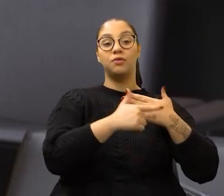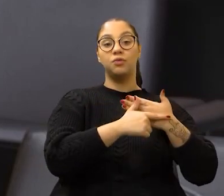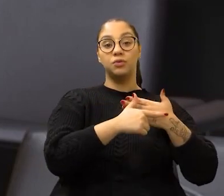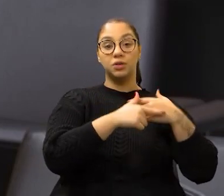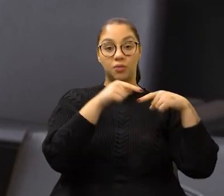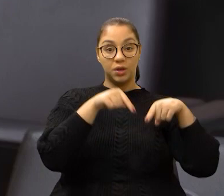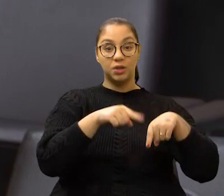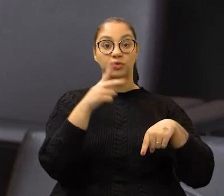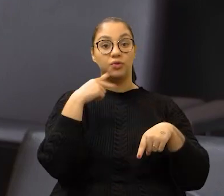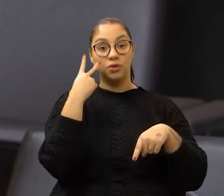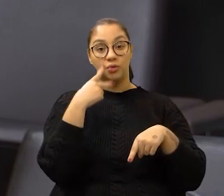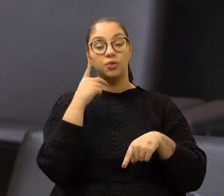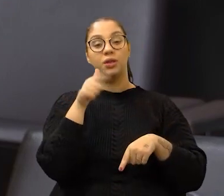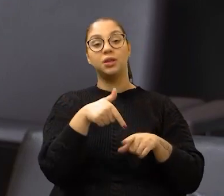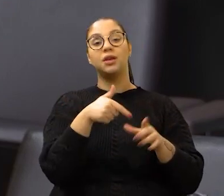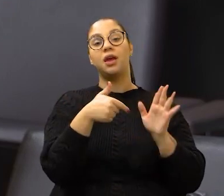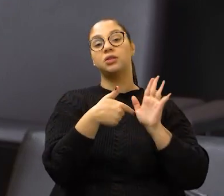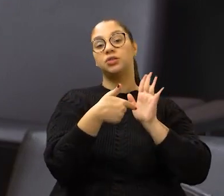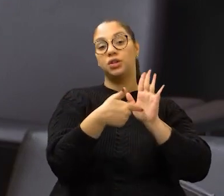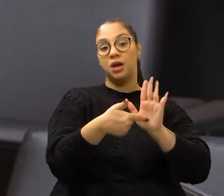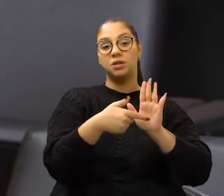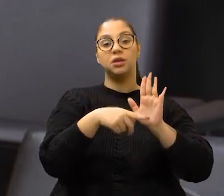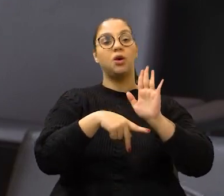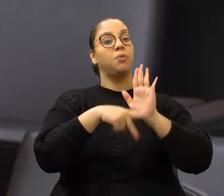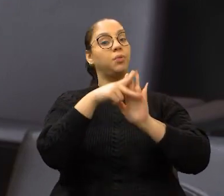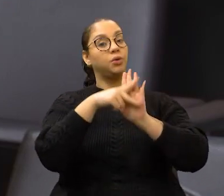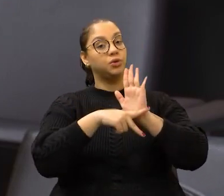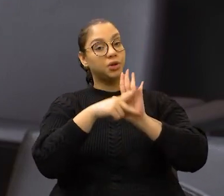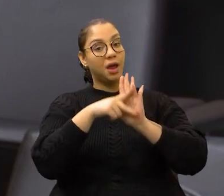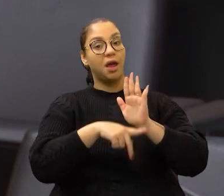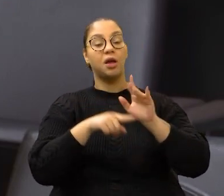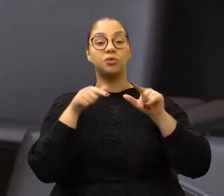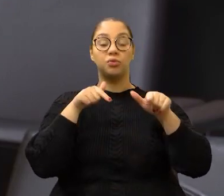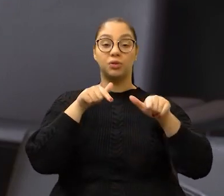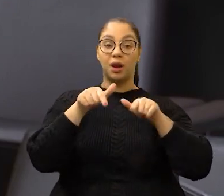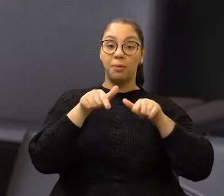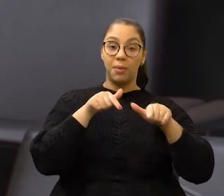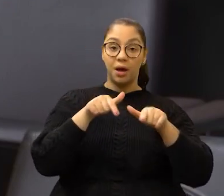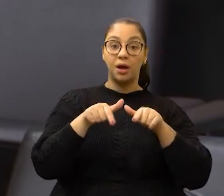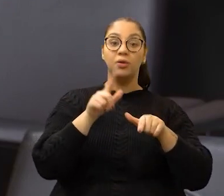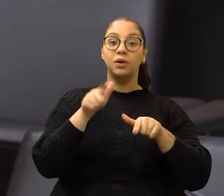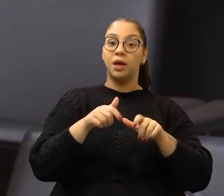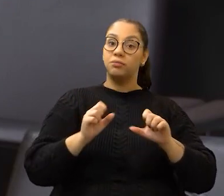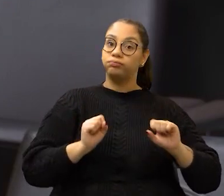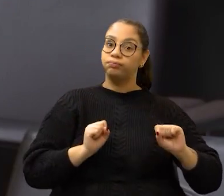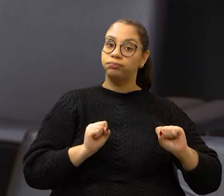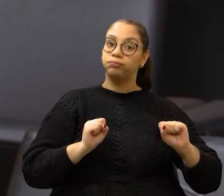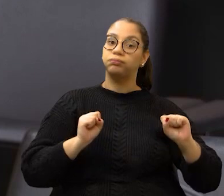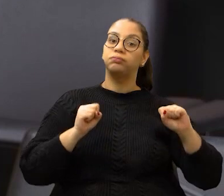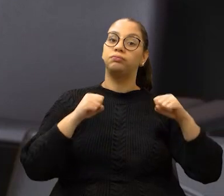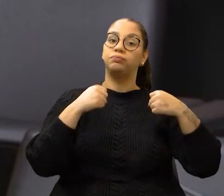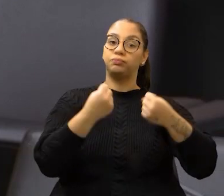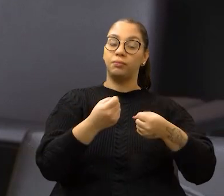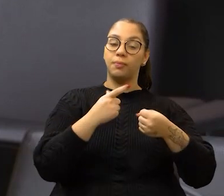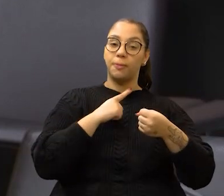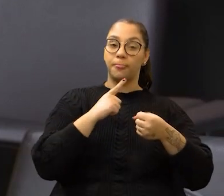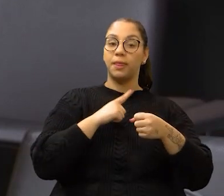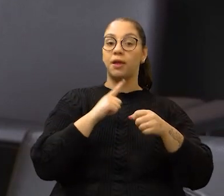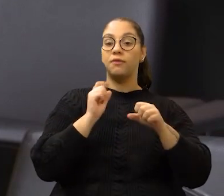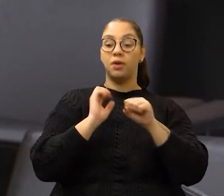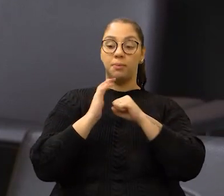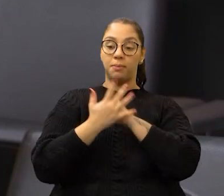vereador, acerca dessas indicações, dos projetos, do nosso trabalho, que tem sido intenso. Esse